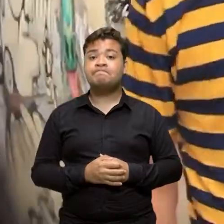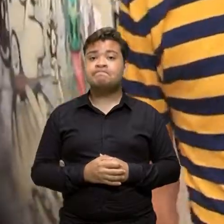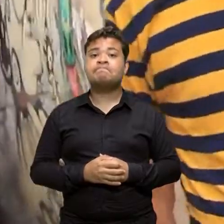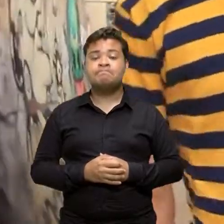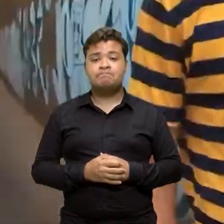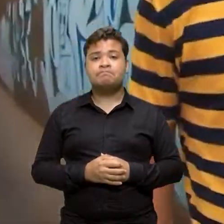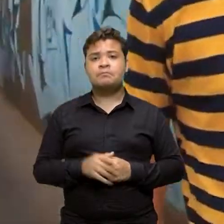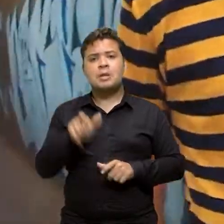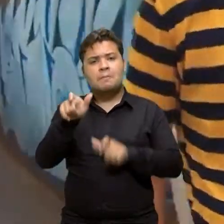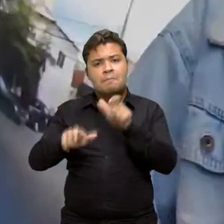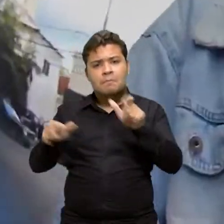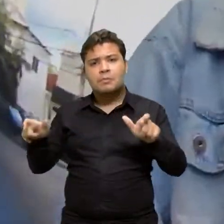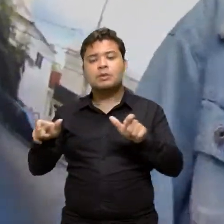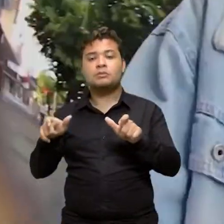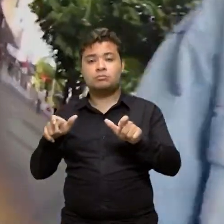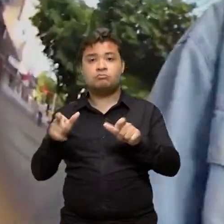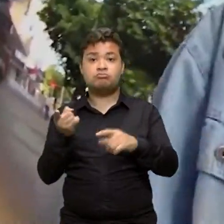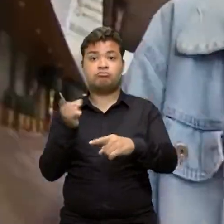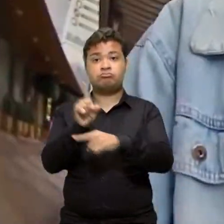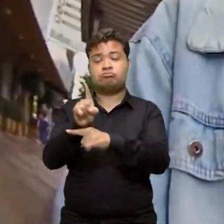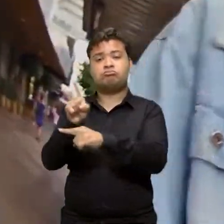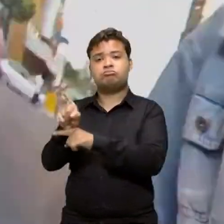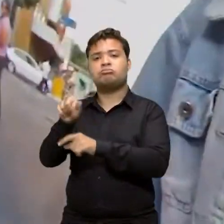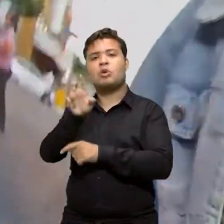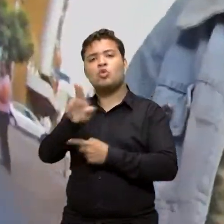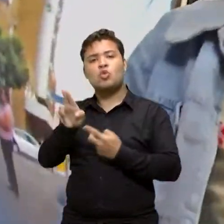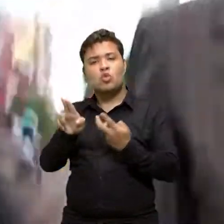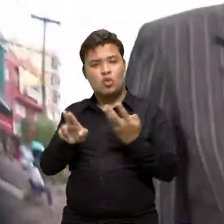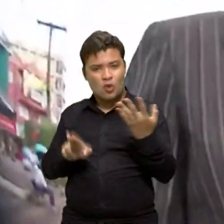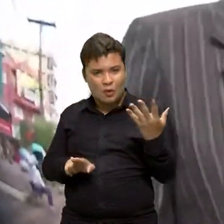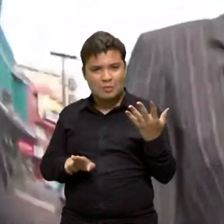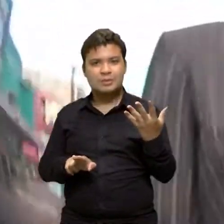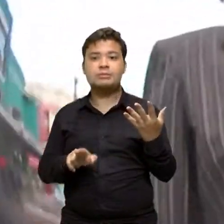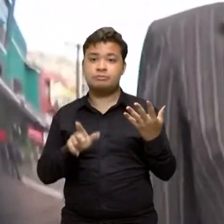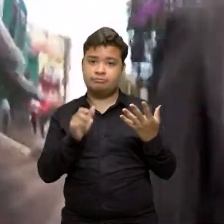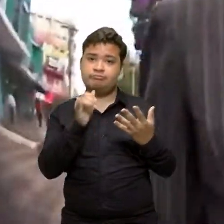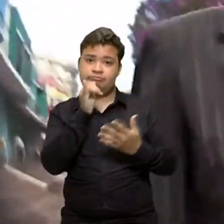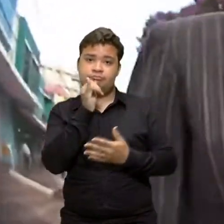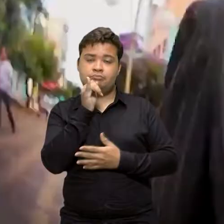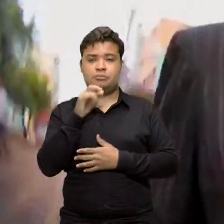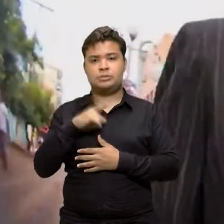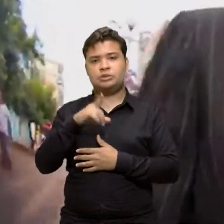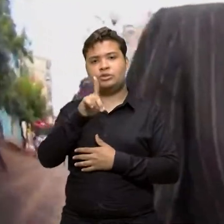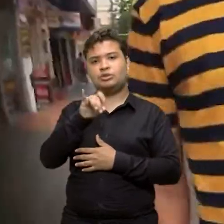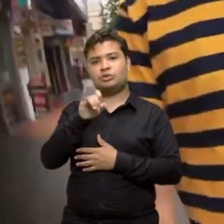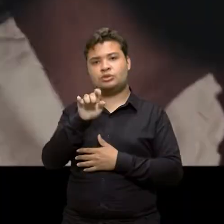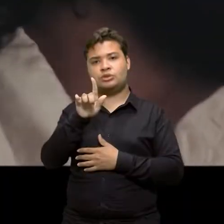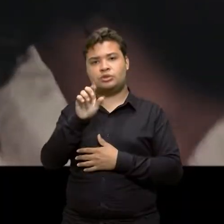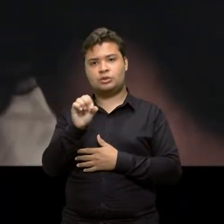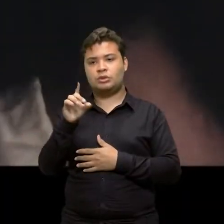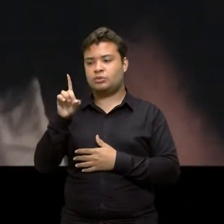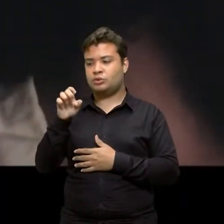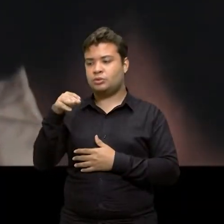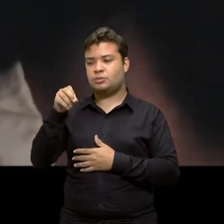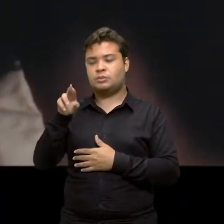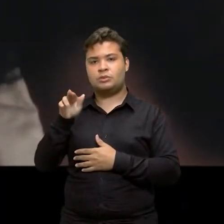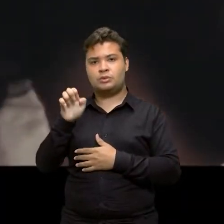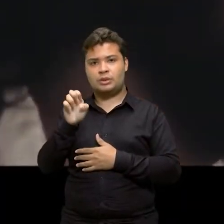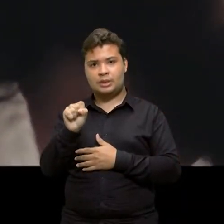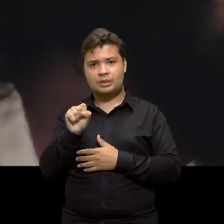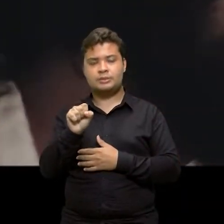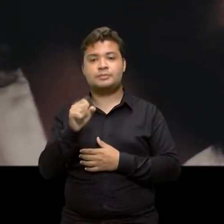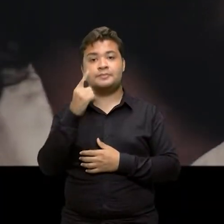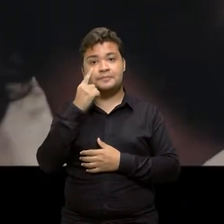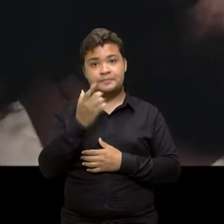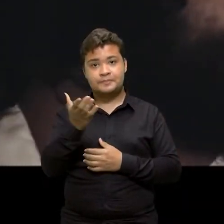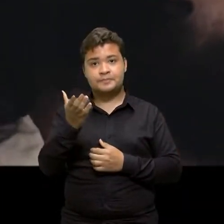vários nomes revelados nos festivais de música independente aqui do estado, estão Diego de Moraes e Chá de Gin.